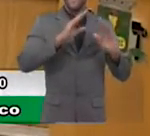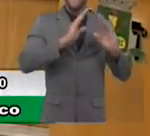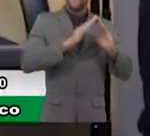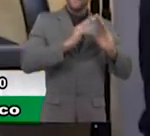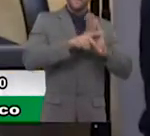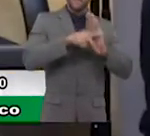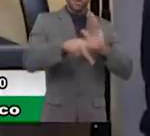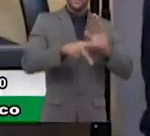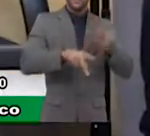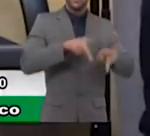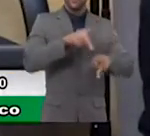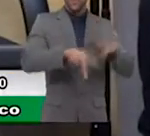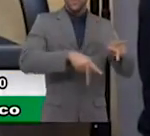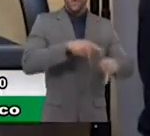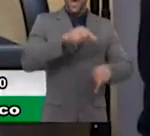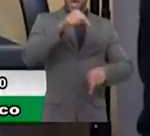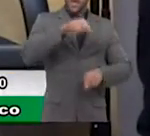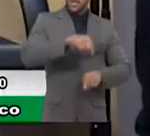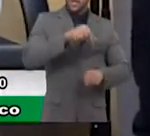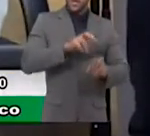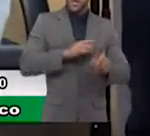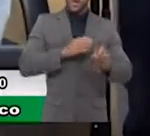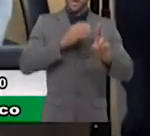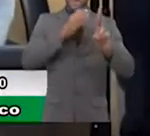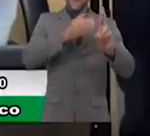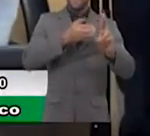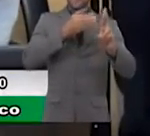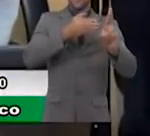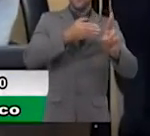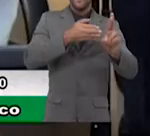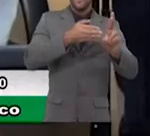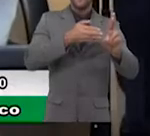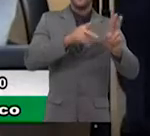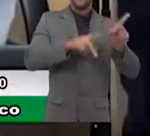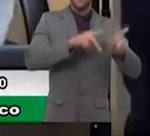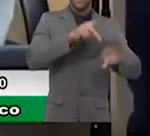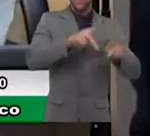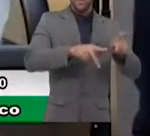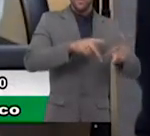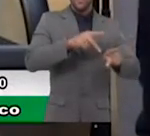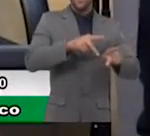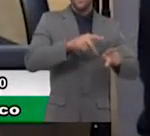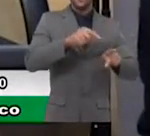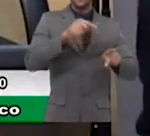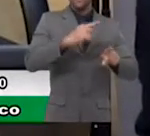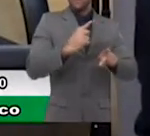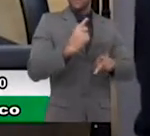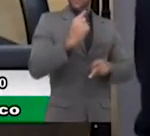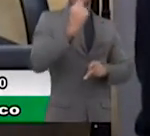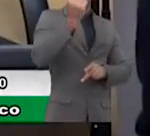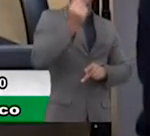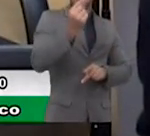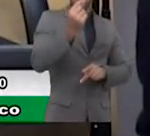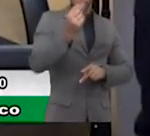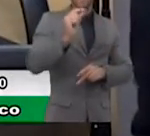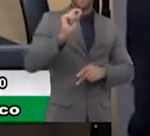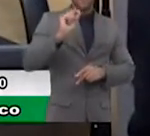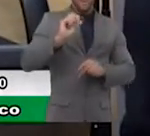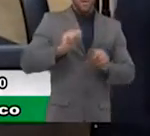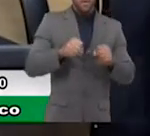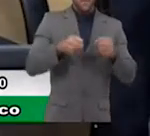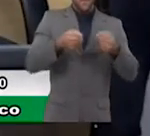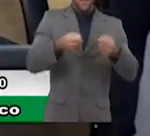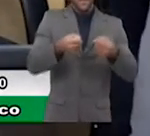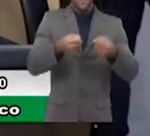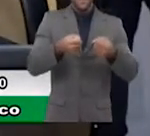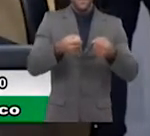povo. Nós estamos aqui para representar a nossa população. As pessoas legitimaram nós a estarmos aqui para defender os interesses